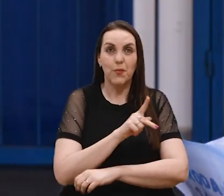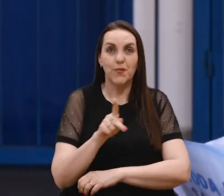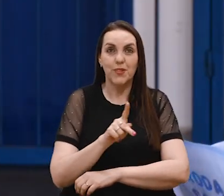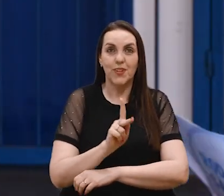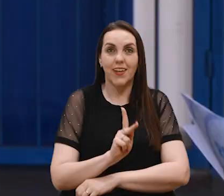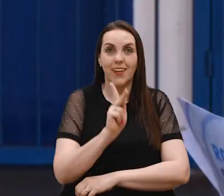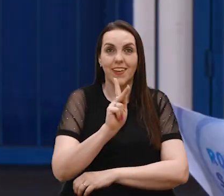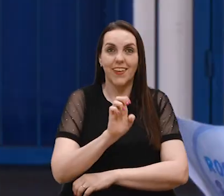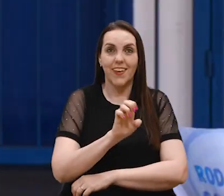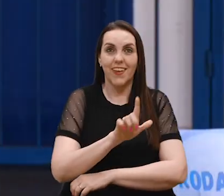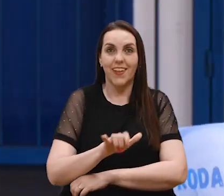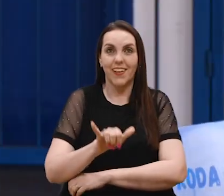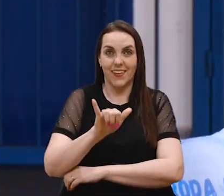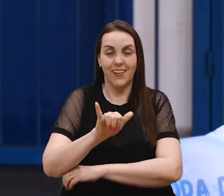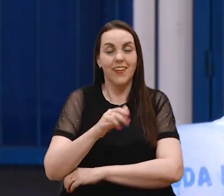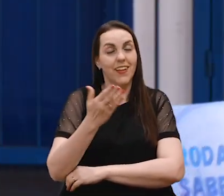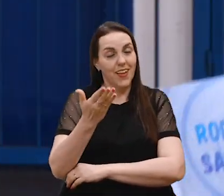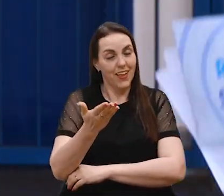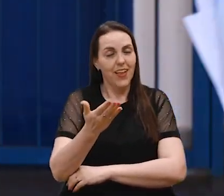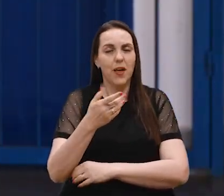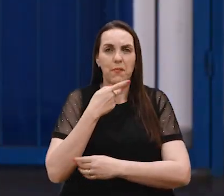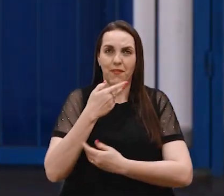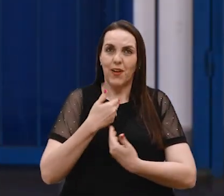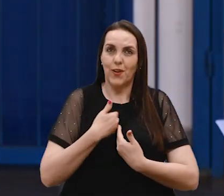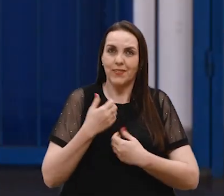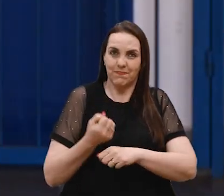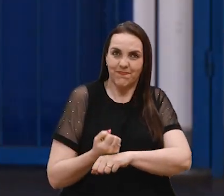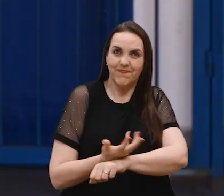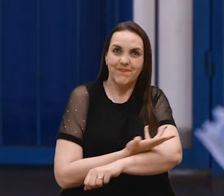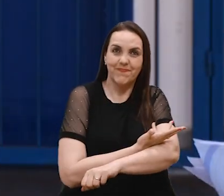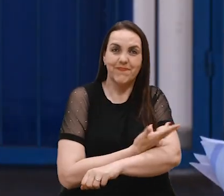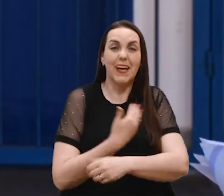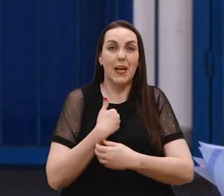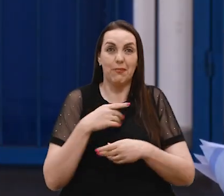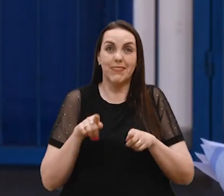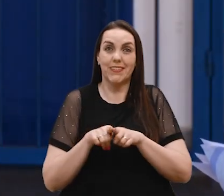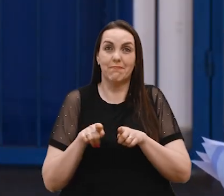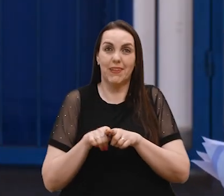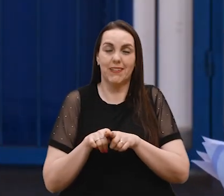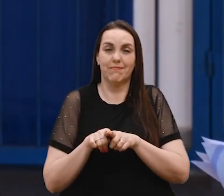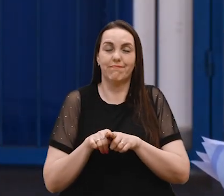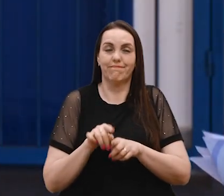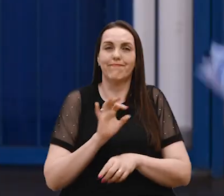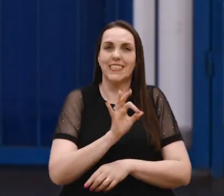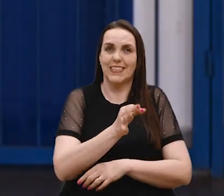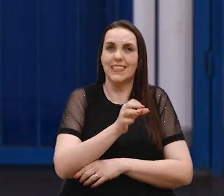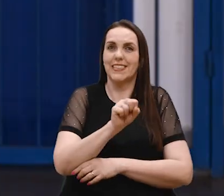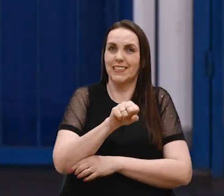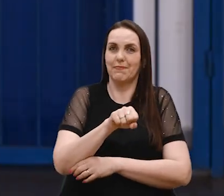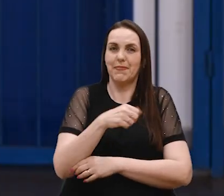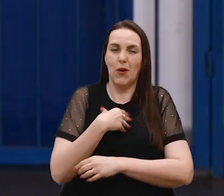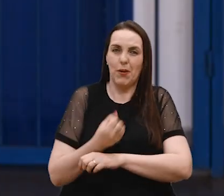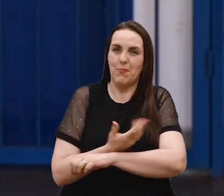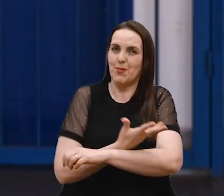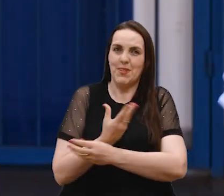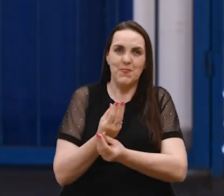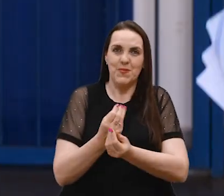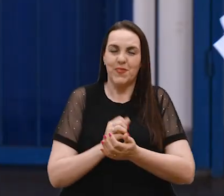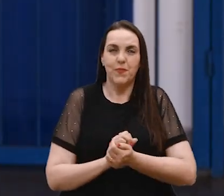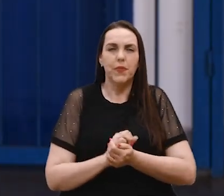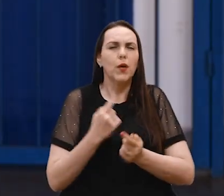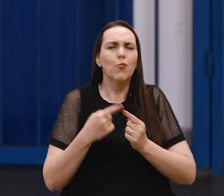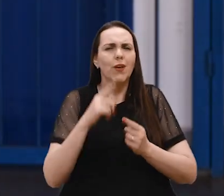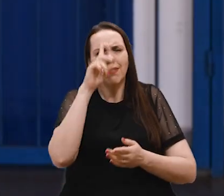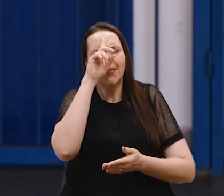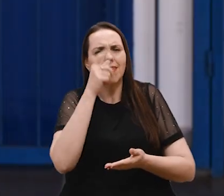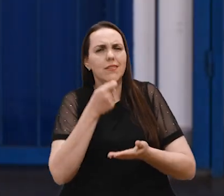Kelly. Professora Kelly, a senhora me disse que se emocionou, né? Eu também. Eu me emocionei muito. Como é que foi? Por que essa decisão